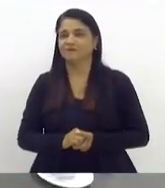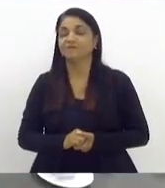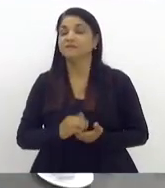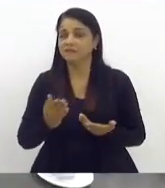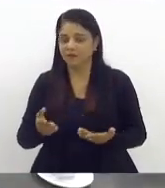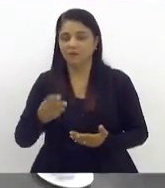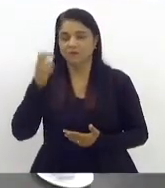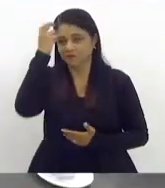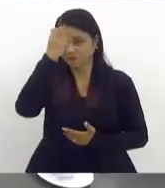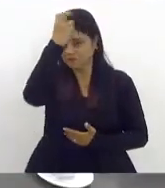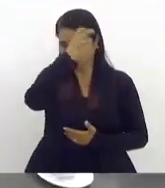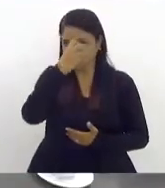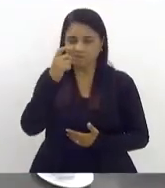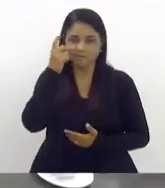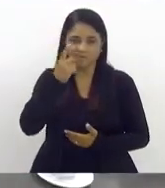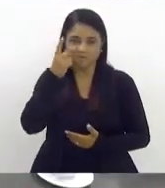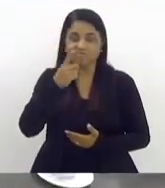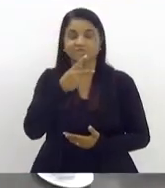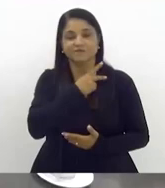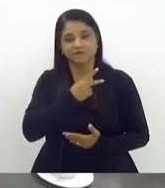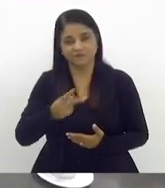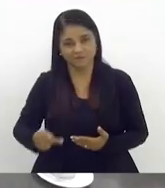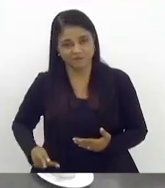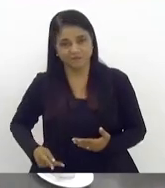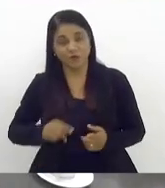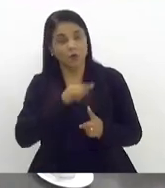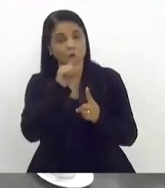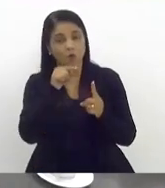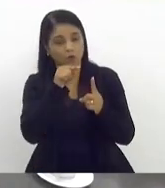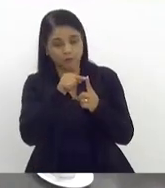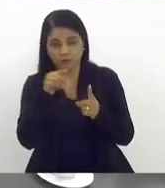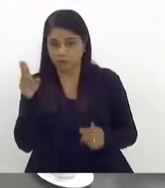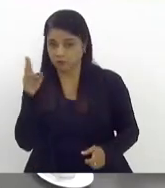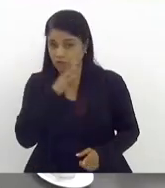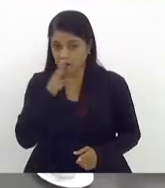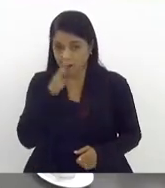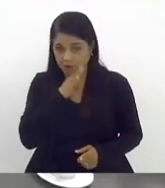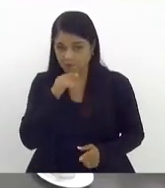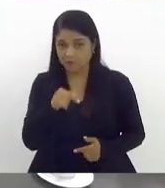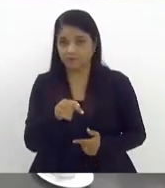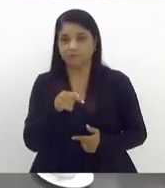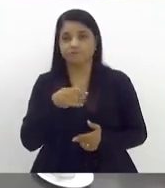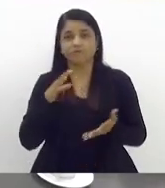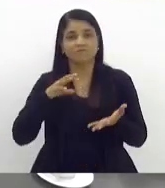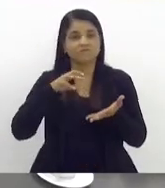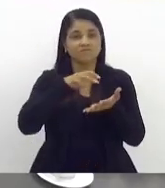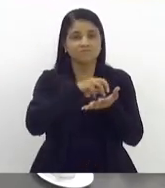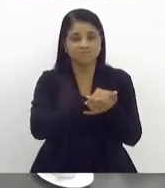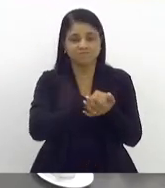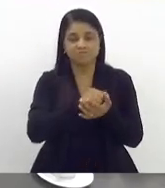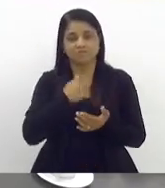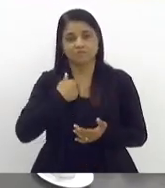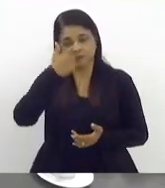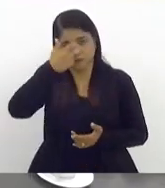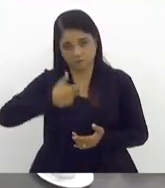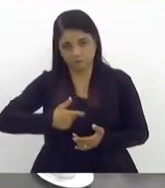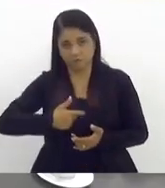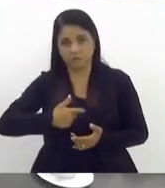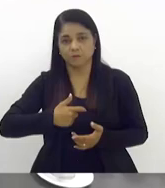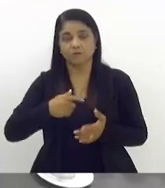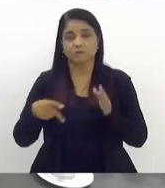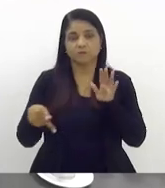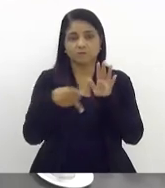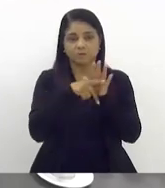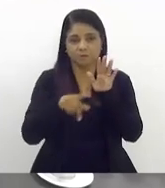Presidente, eu queria muito objetivo e rapidamente... fazer um registro de minha posição em relação a esse PL que